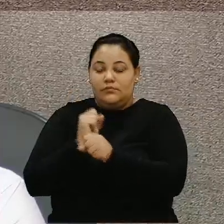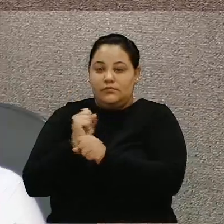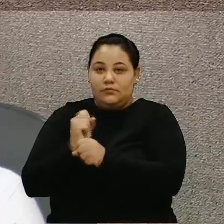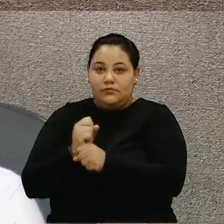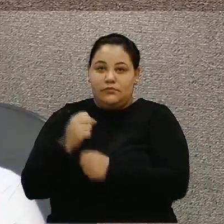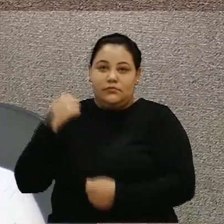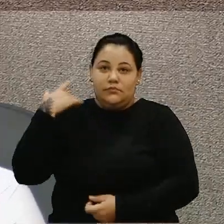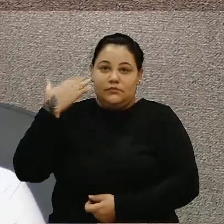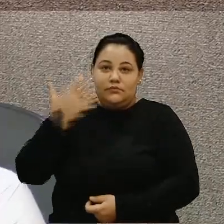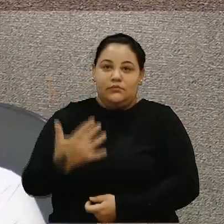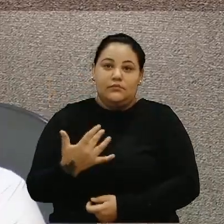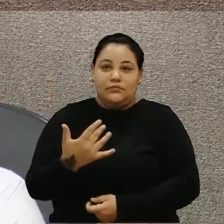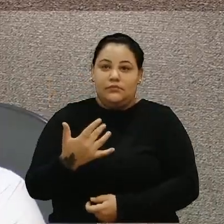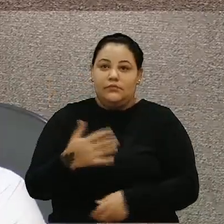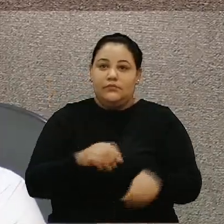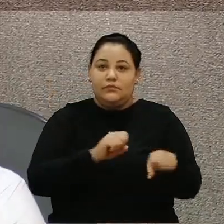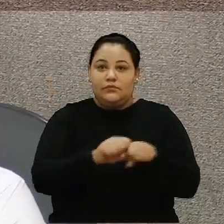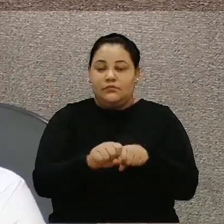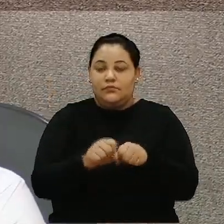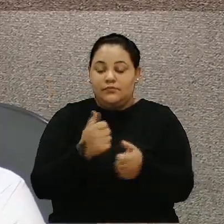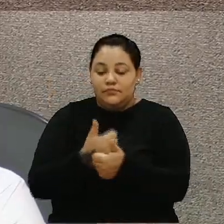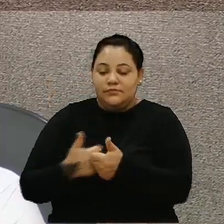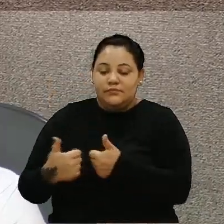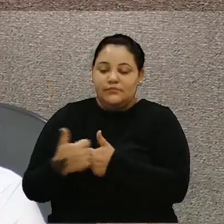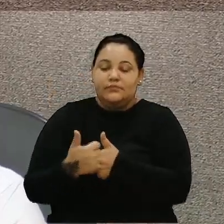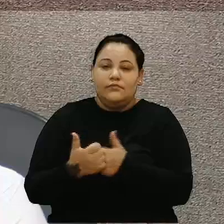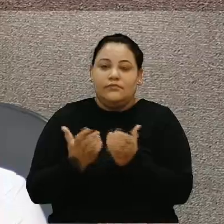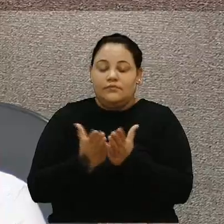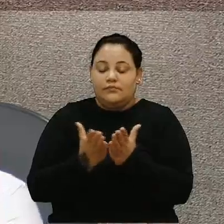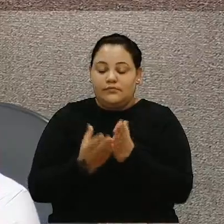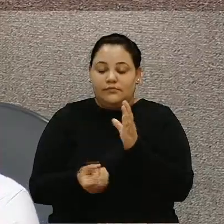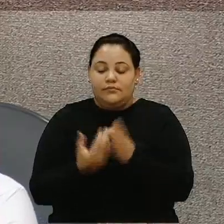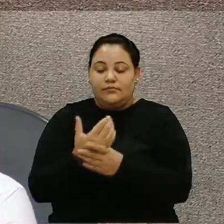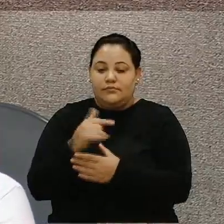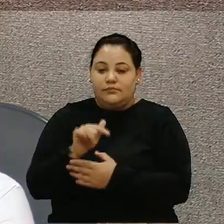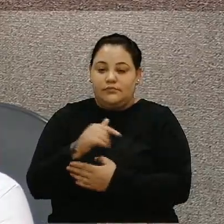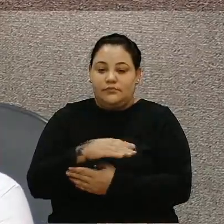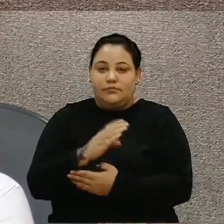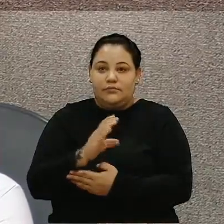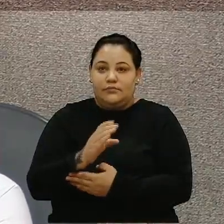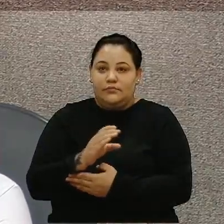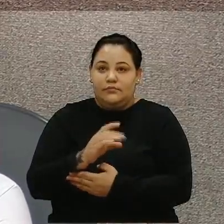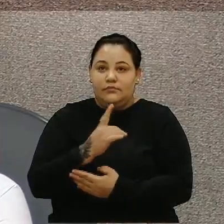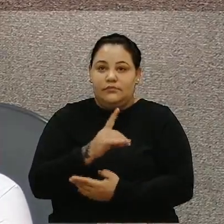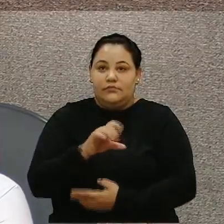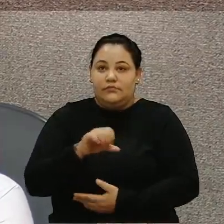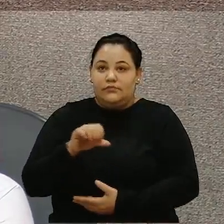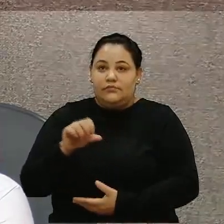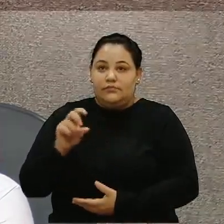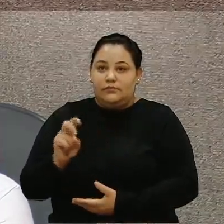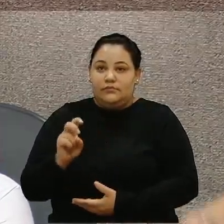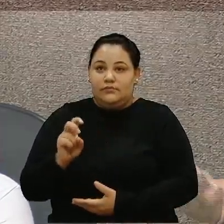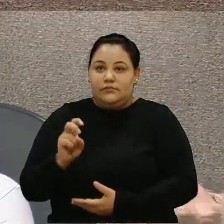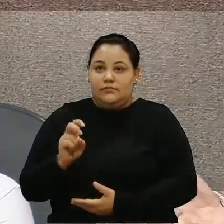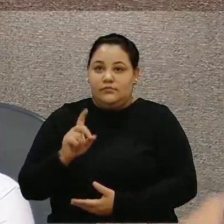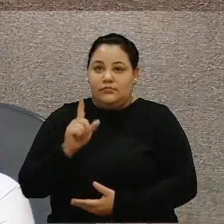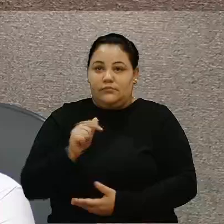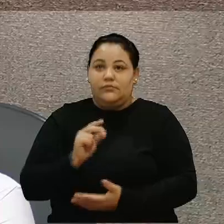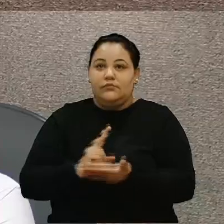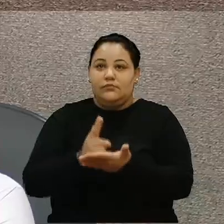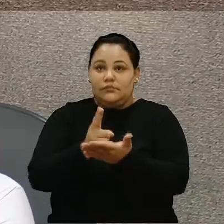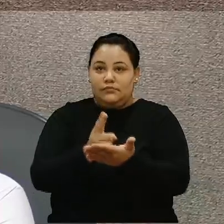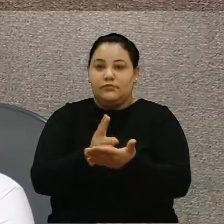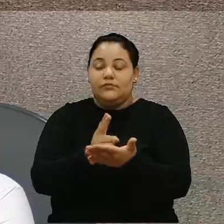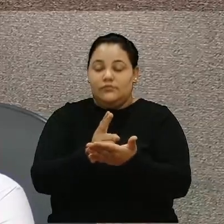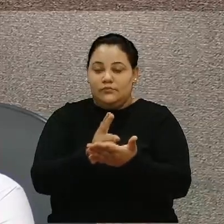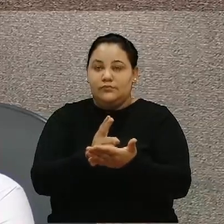de protagonismo estudantil. O CETEC foi fundado em 7 de março de 95 e é mantido pela